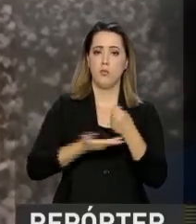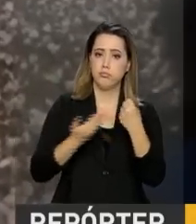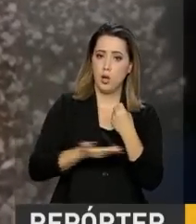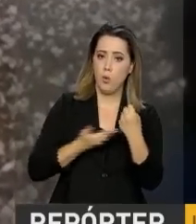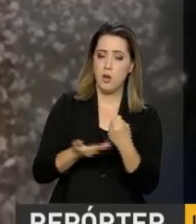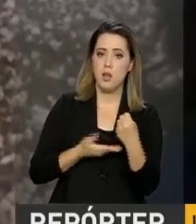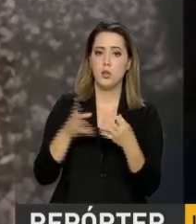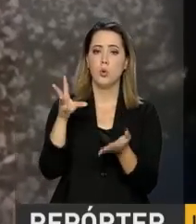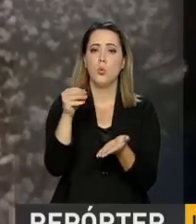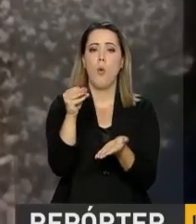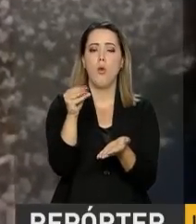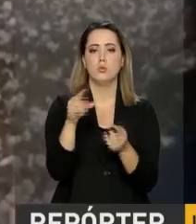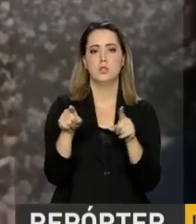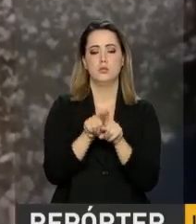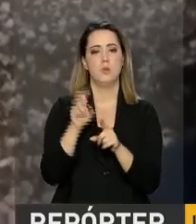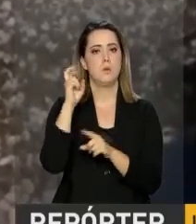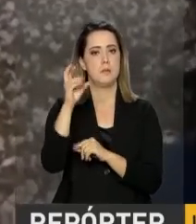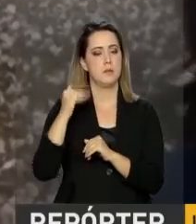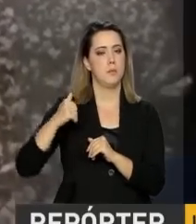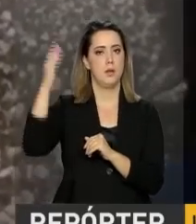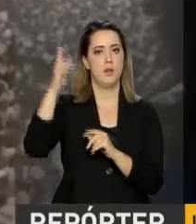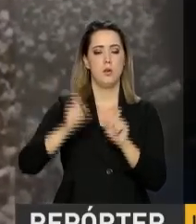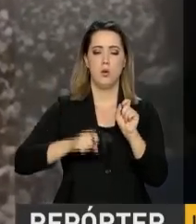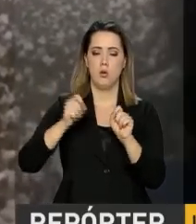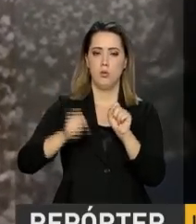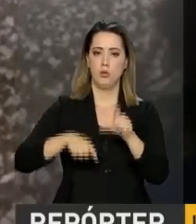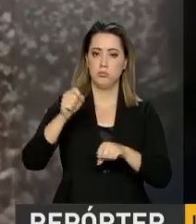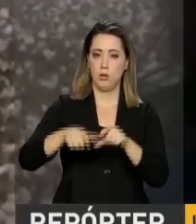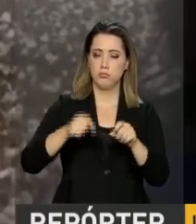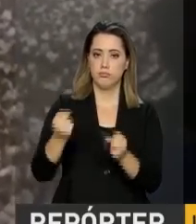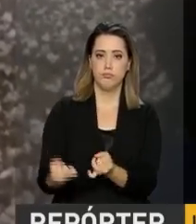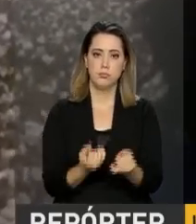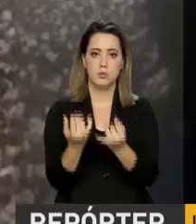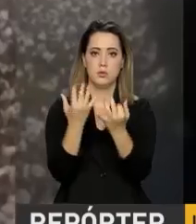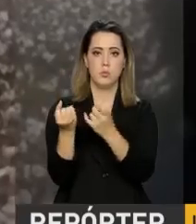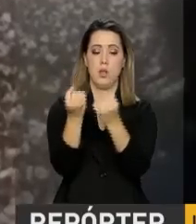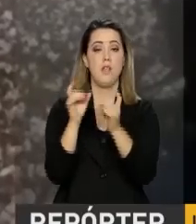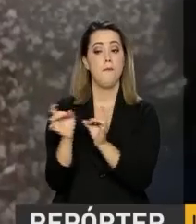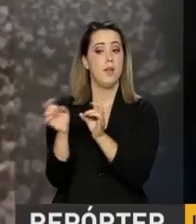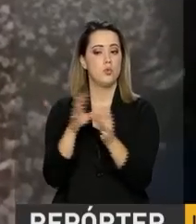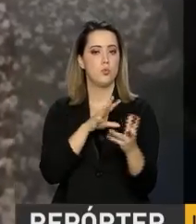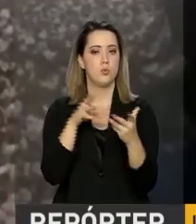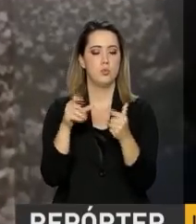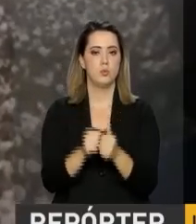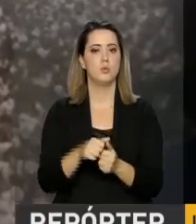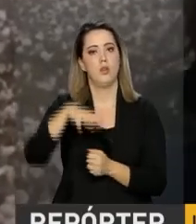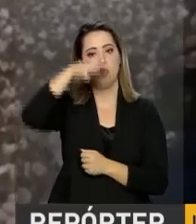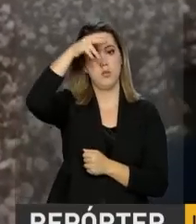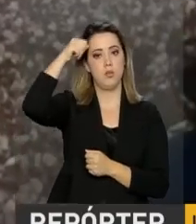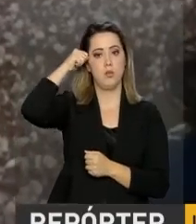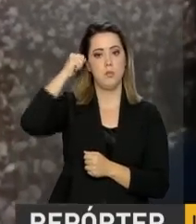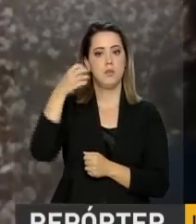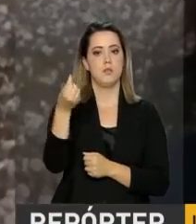algodão o Brasil está entre os cinco maiores produtores e exportadores mundiais de algodão e o Mato Grosso responde por cerca